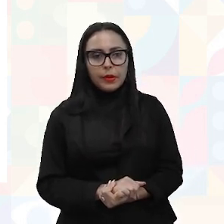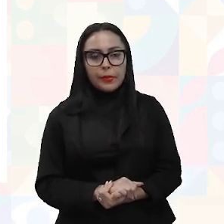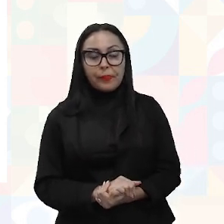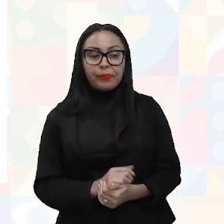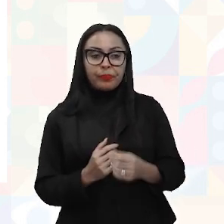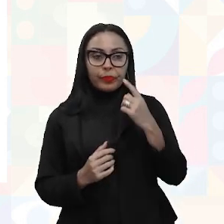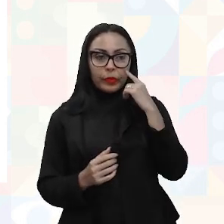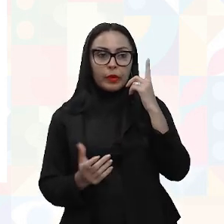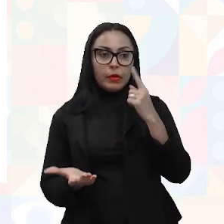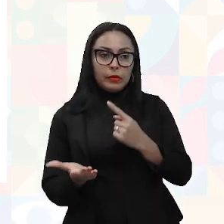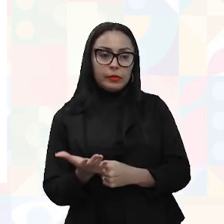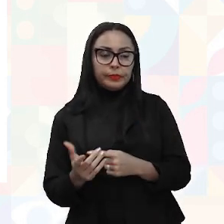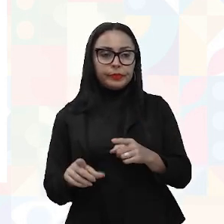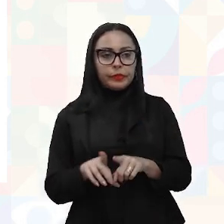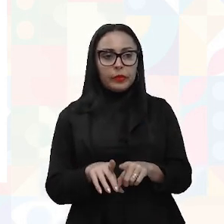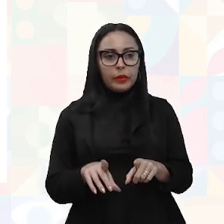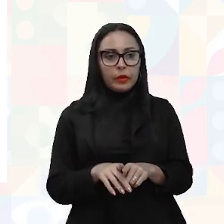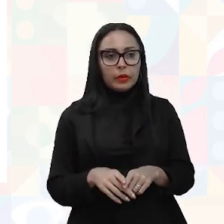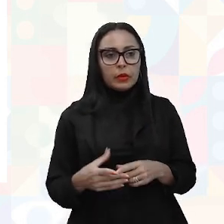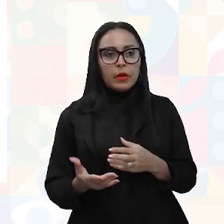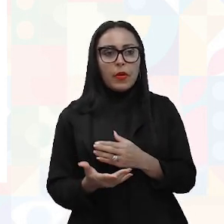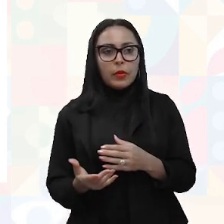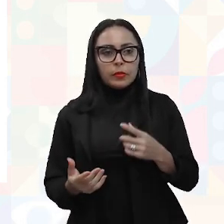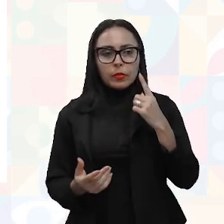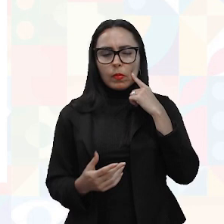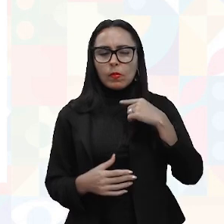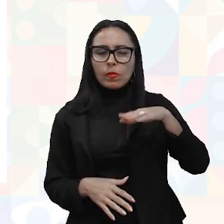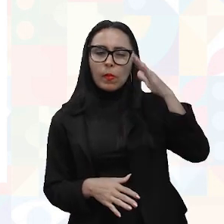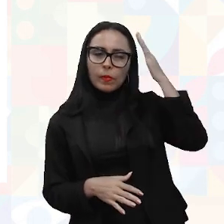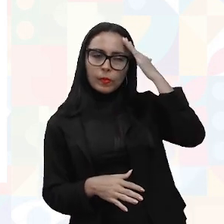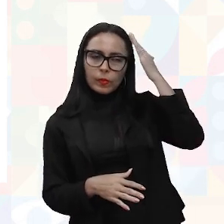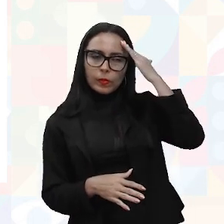com a sua narrativa, através da narratologia, deve-se entender que